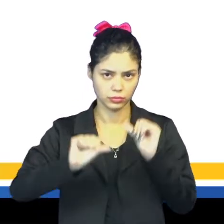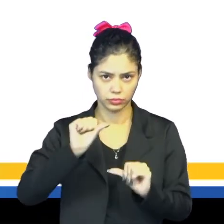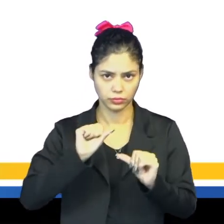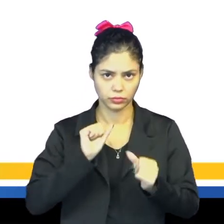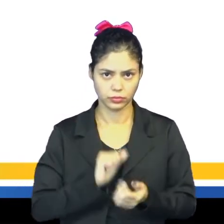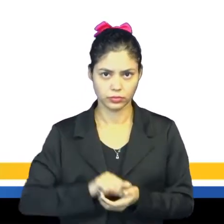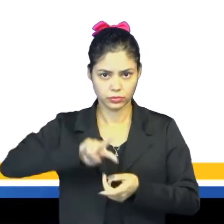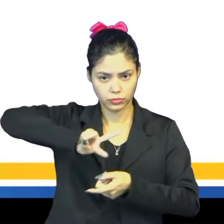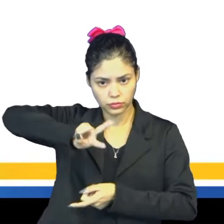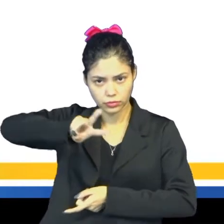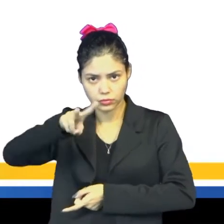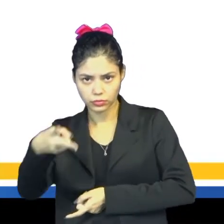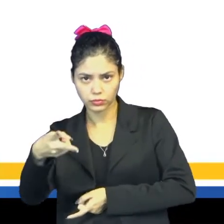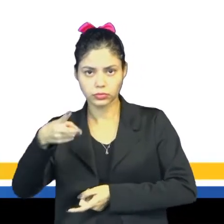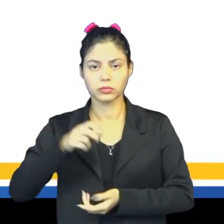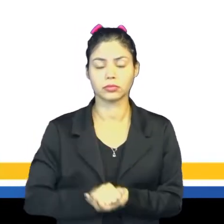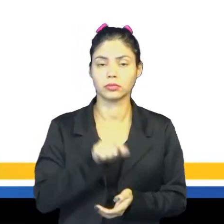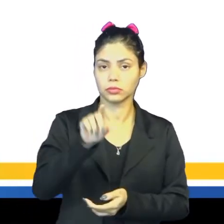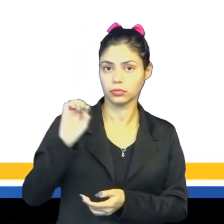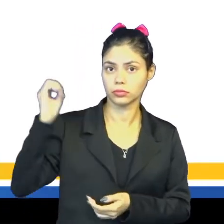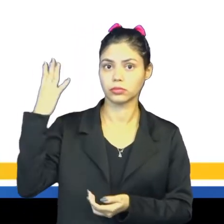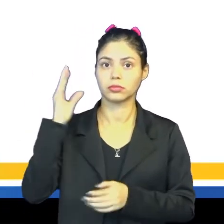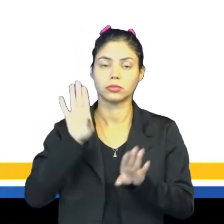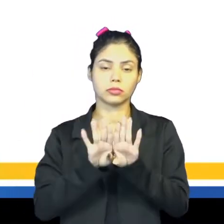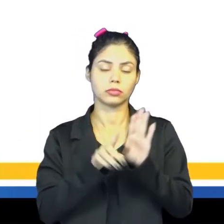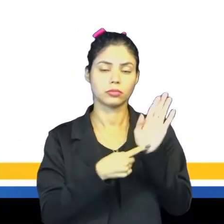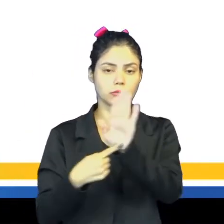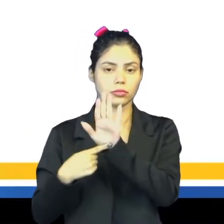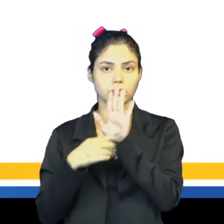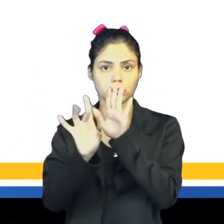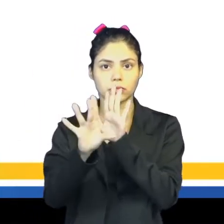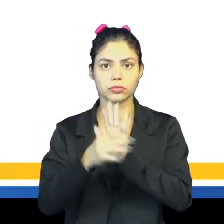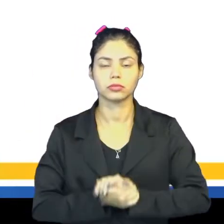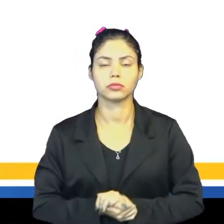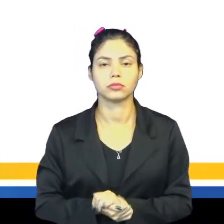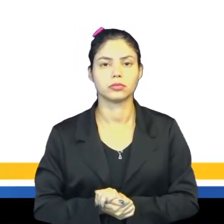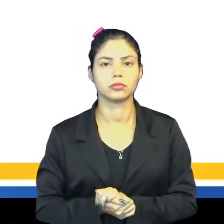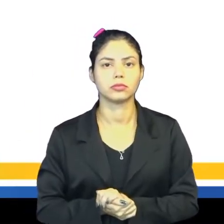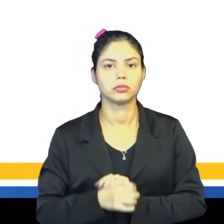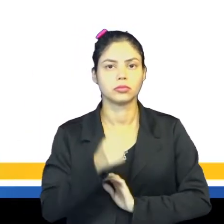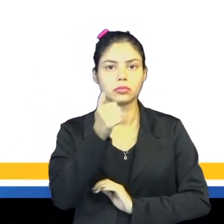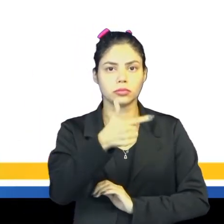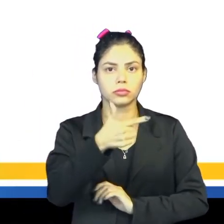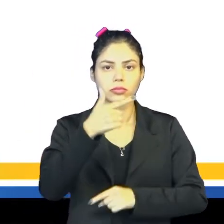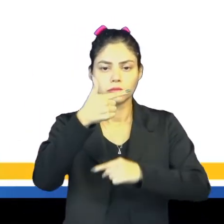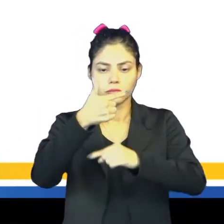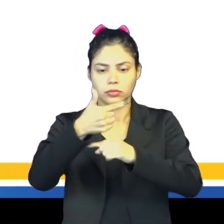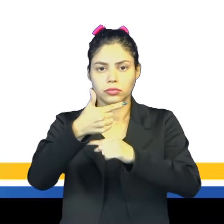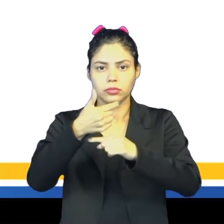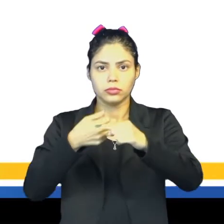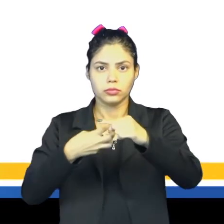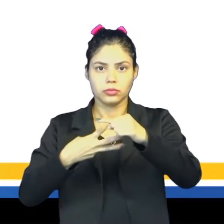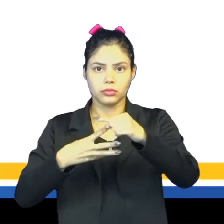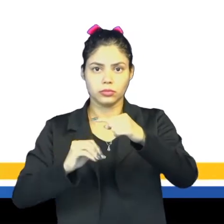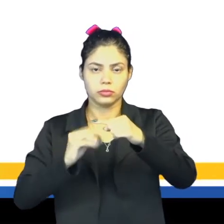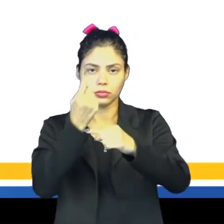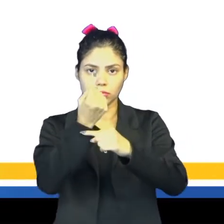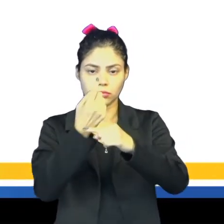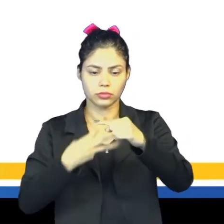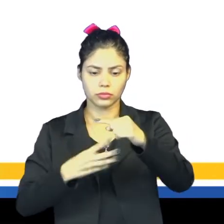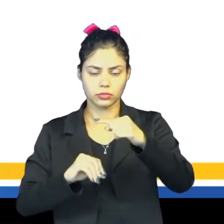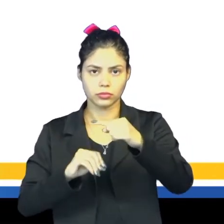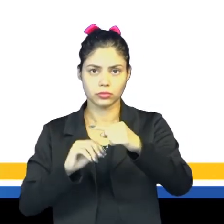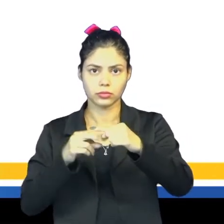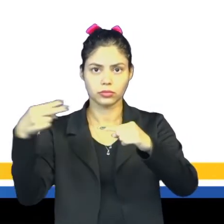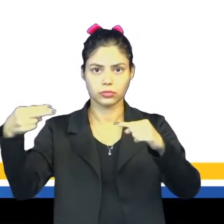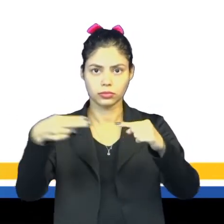inversas, tá? Mas aqui nesse caso está só a demonstração. 2 sobre 1 sobre 30, que é